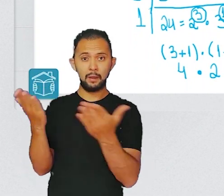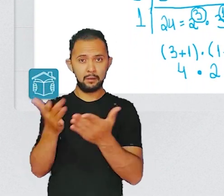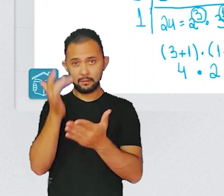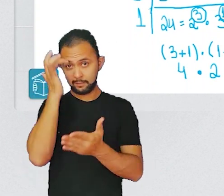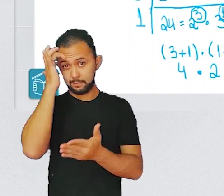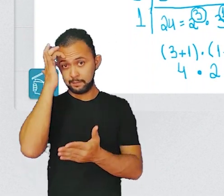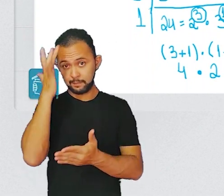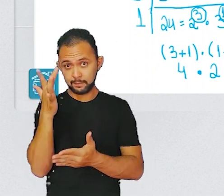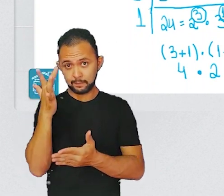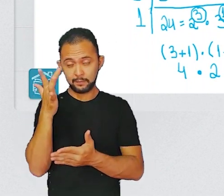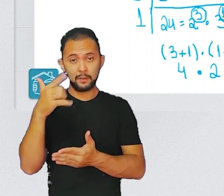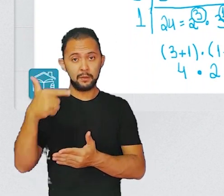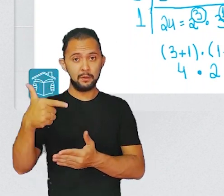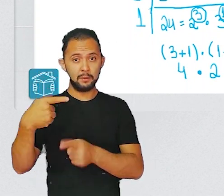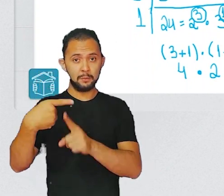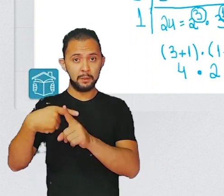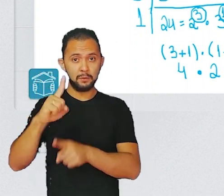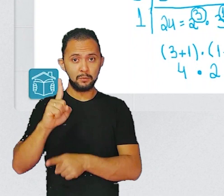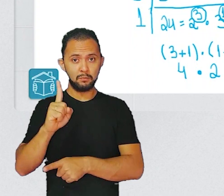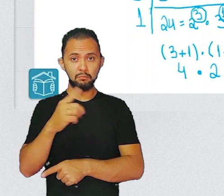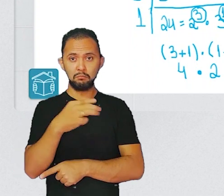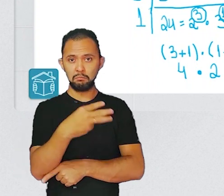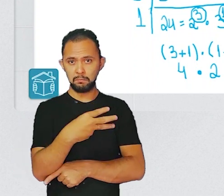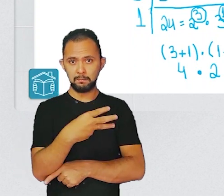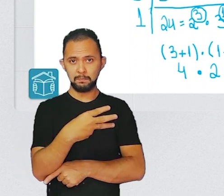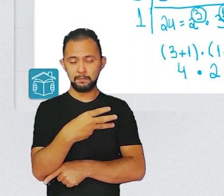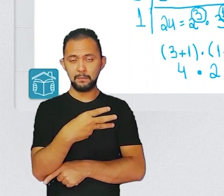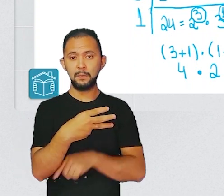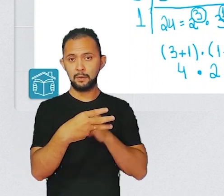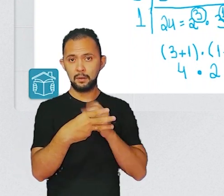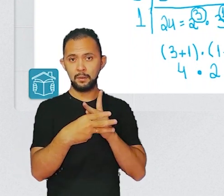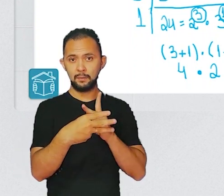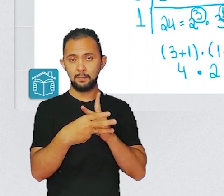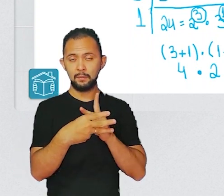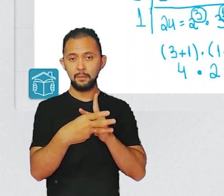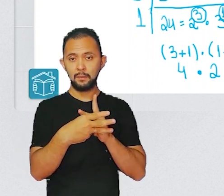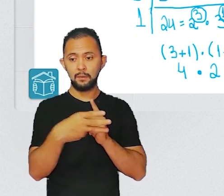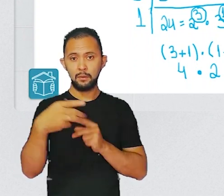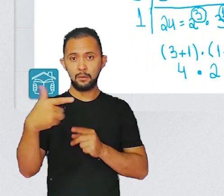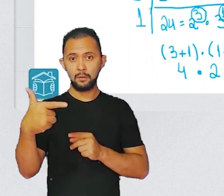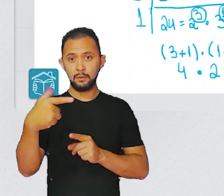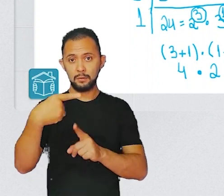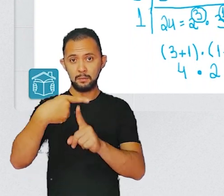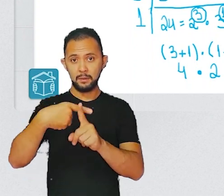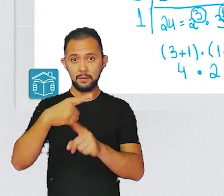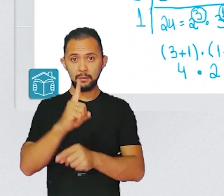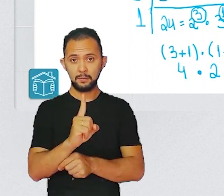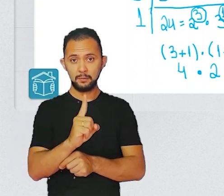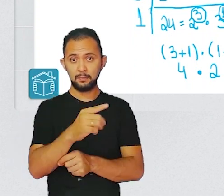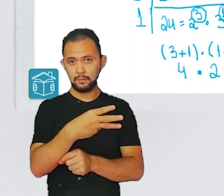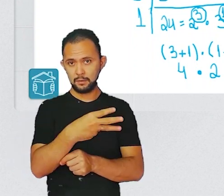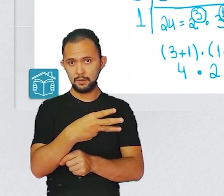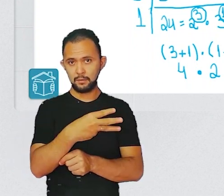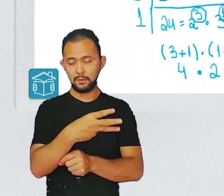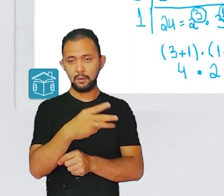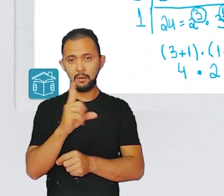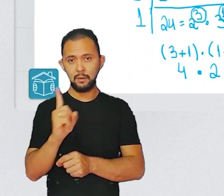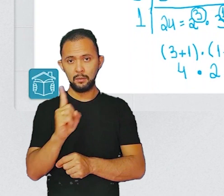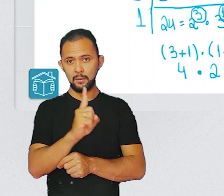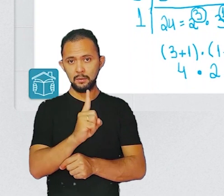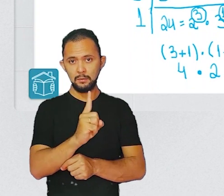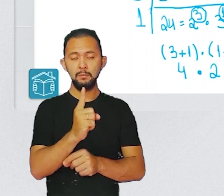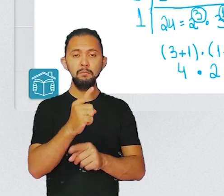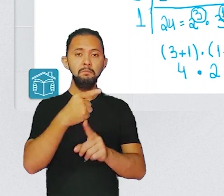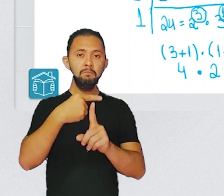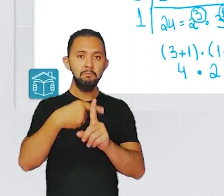fácil. Ó, 2 mais 1 é 3, vamos resolver logo a soma, tá bom? 2 mais 1 é 3 e 1 mais 1